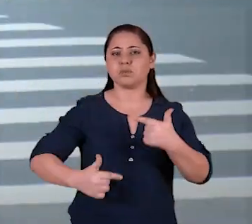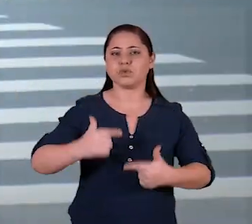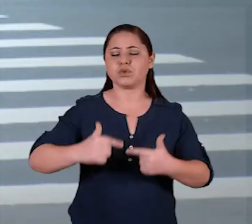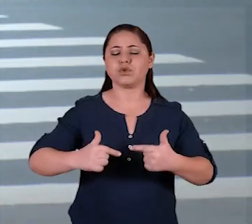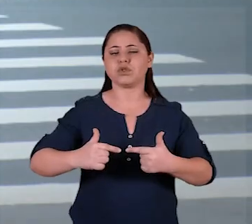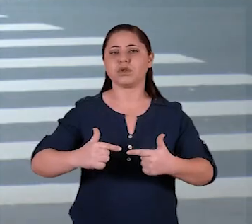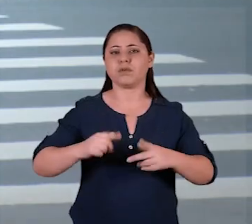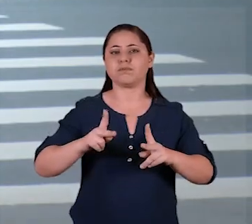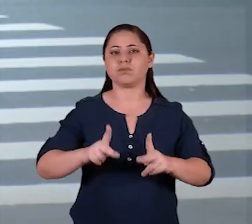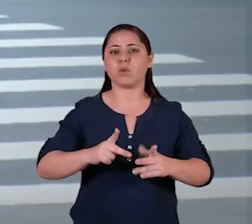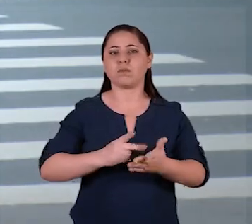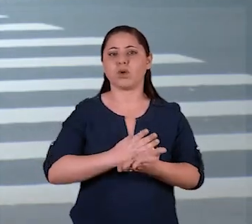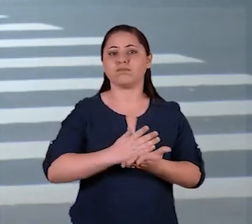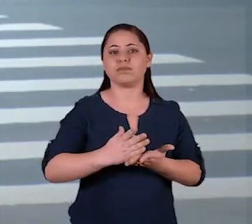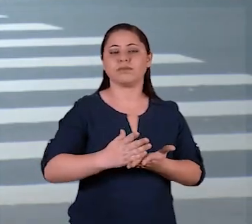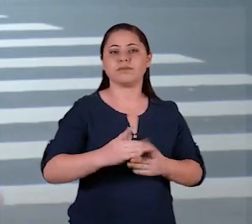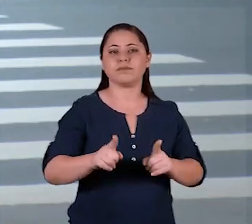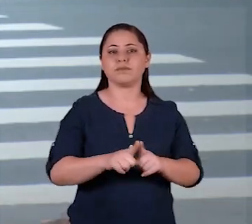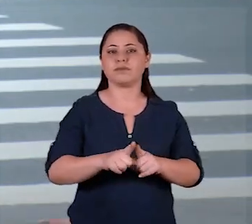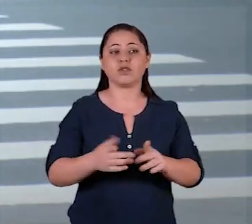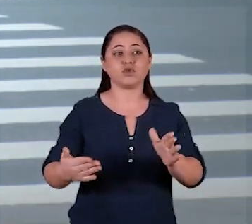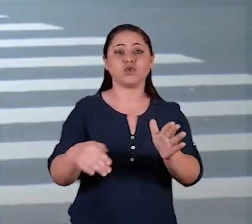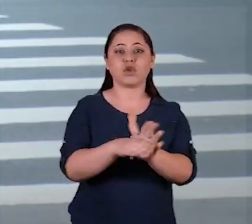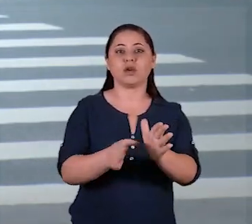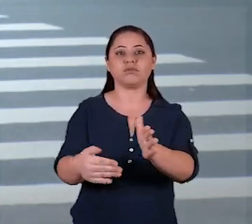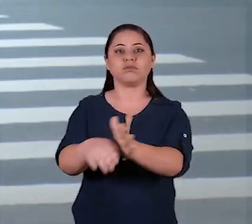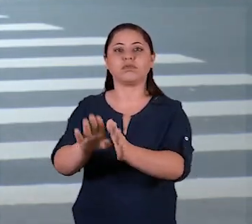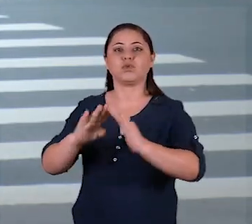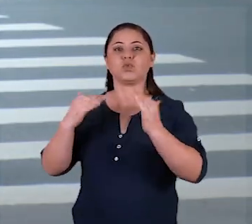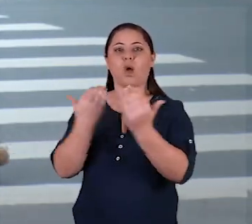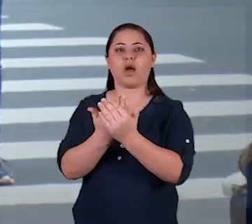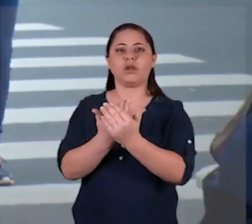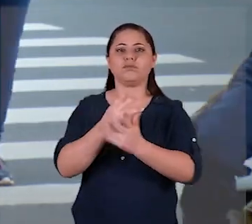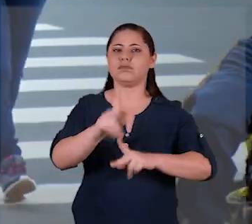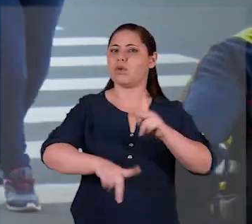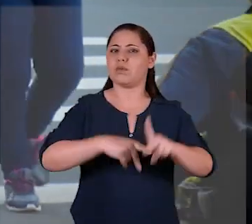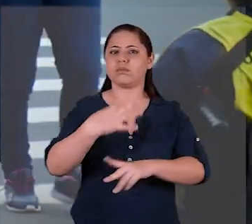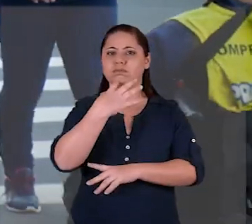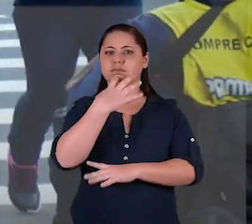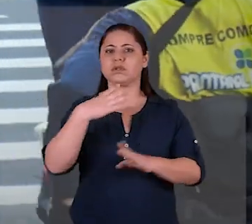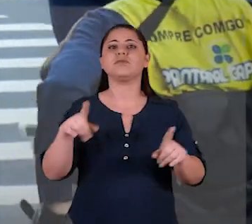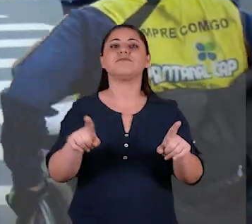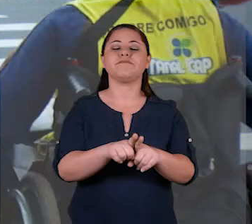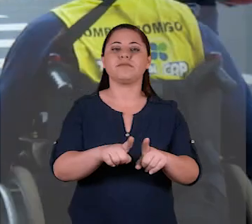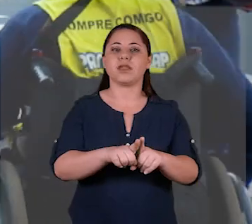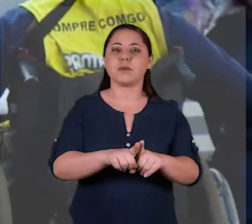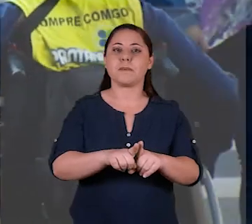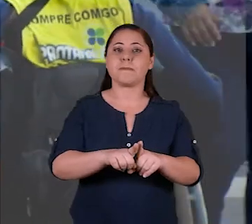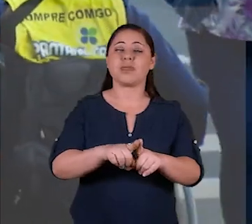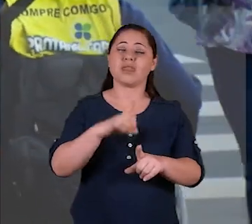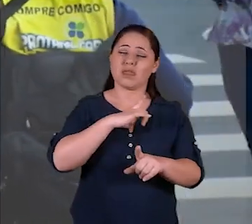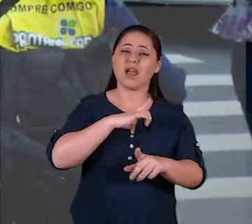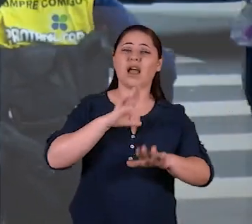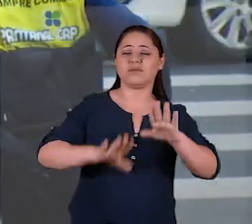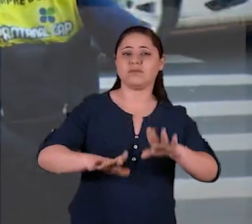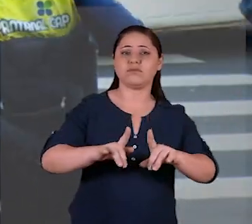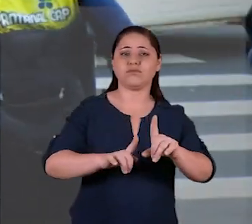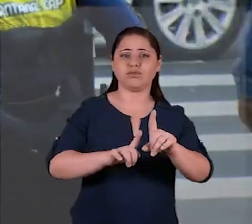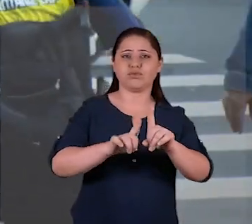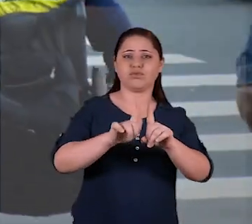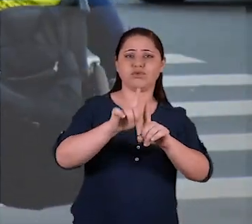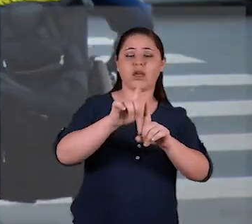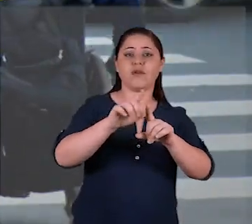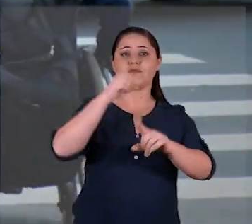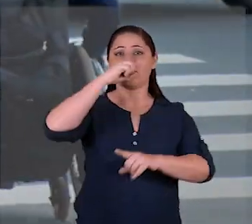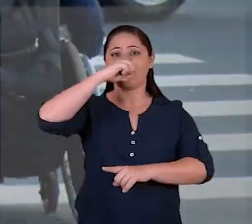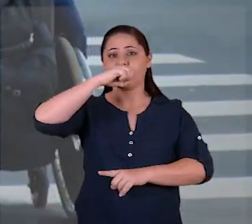públicas, chegou às escolas, ao conhecimento de toda a população. E apesar dos índices crescentes de violência